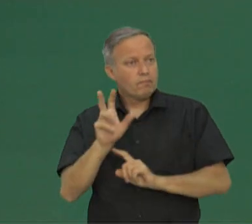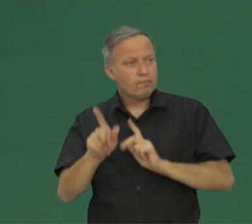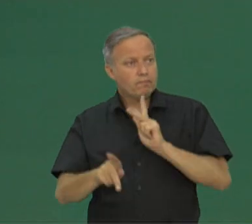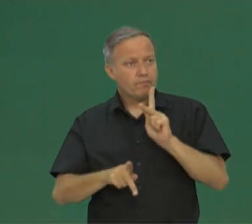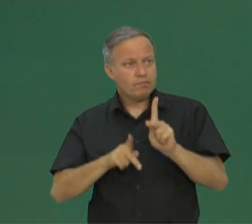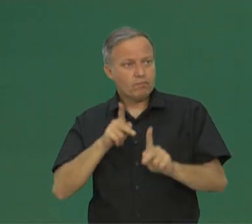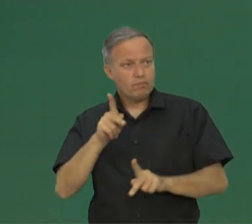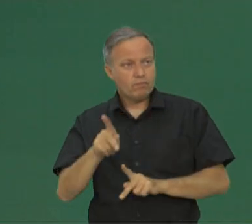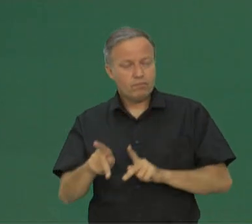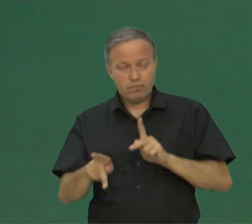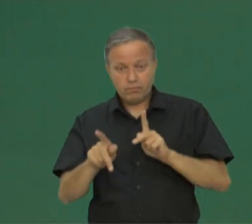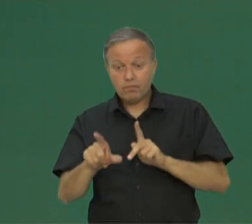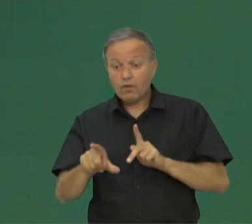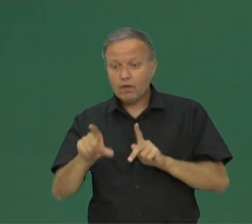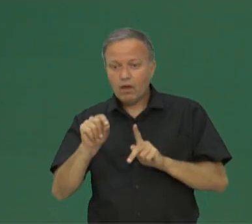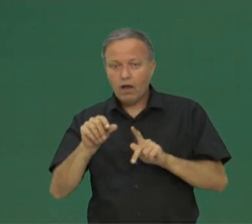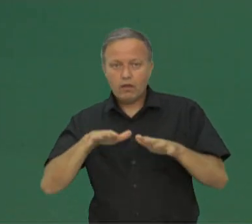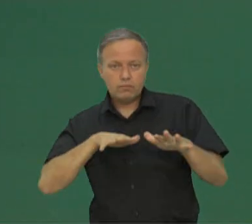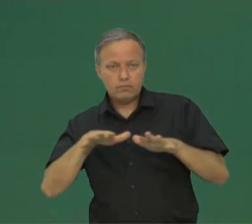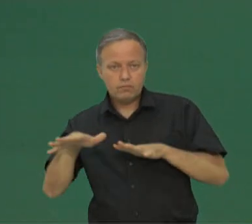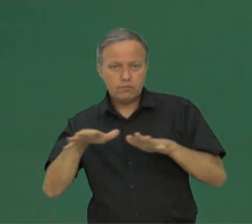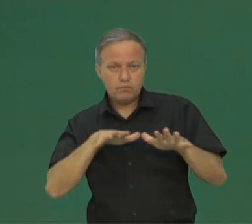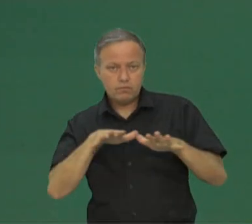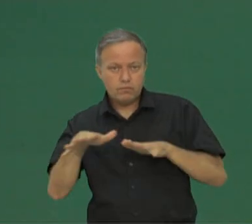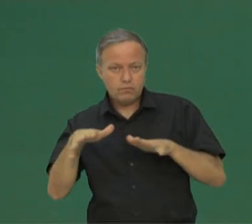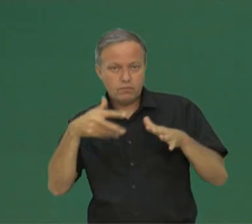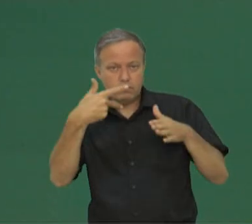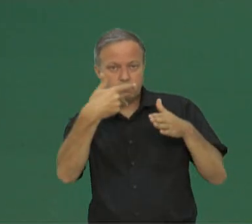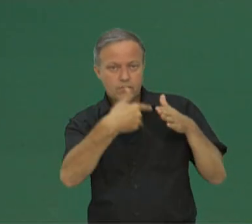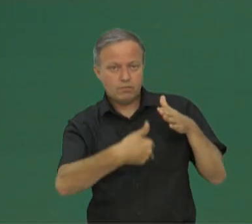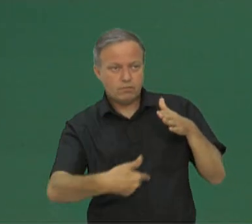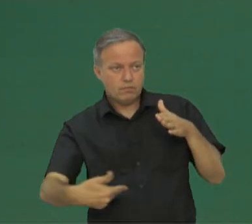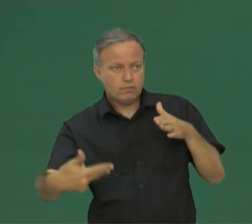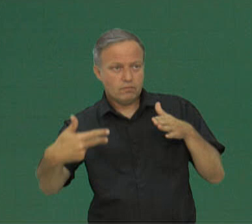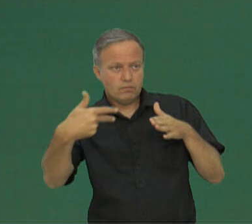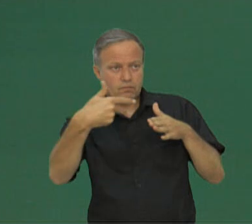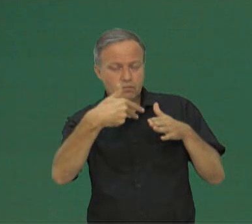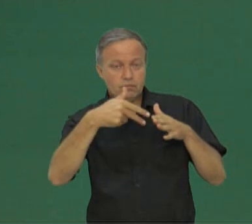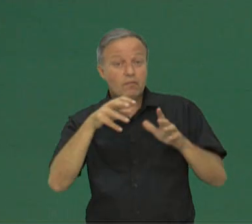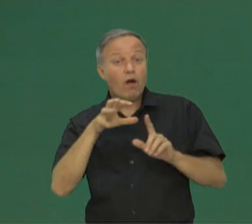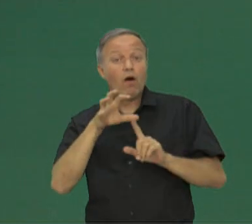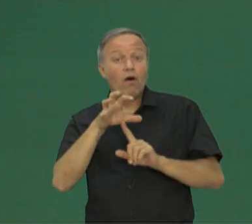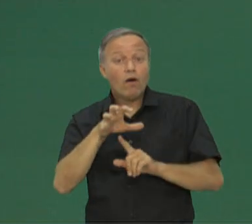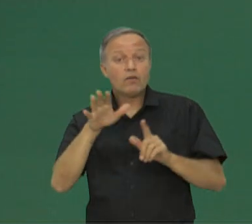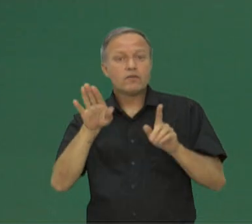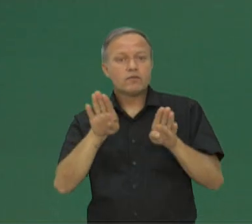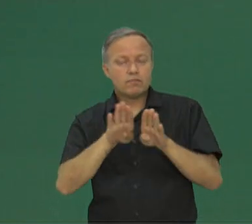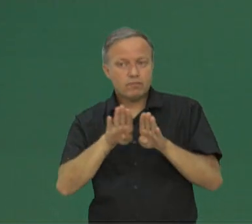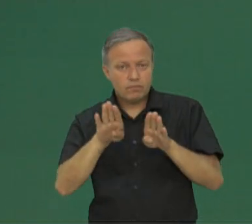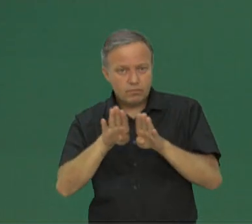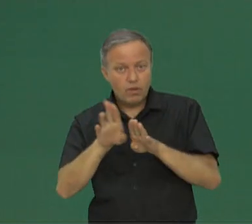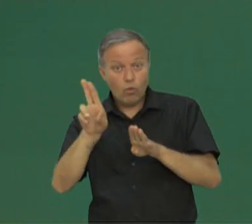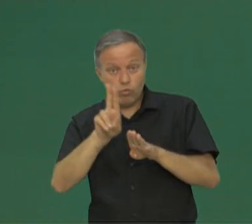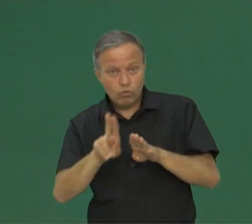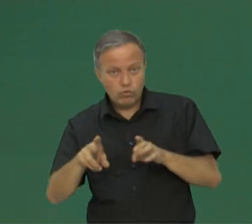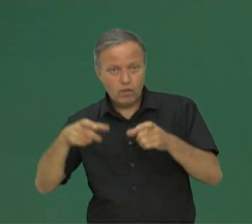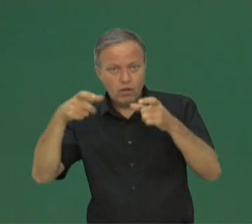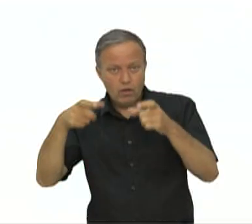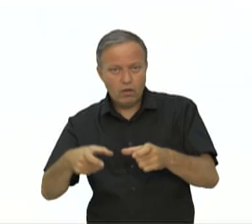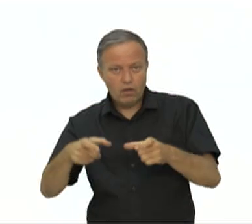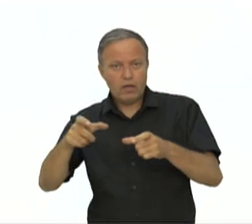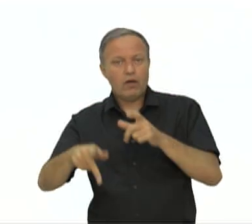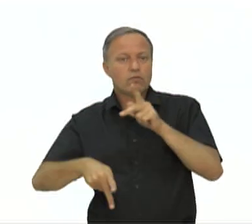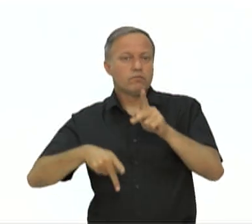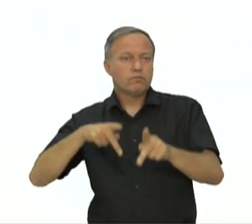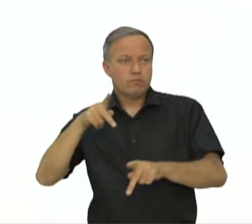urbana designa os movimentos artísticos relacionados às intervenções realizadas em espaços públicos, que